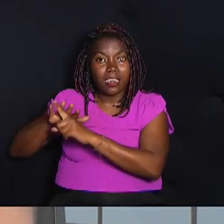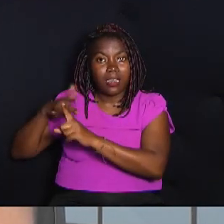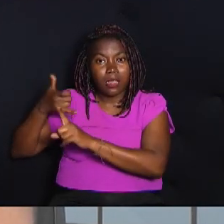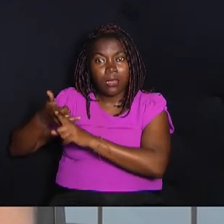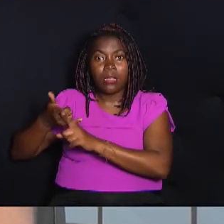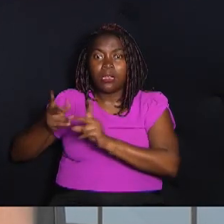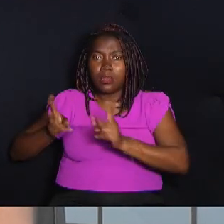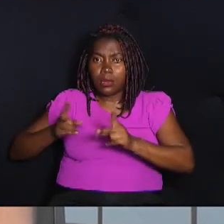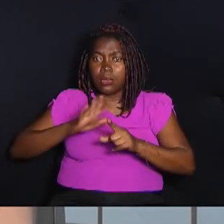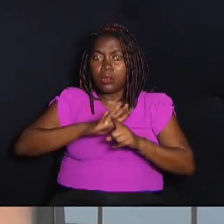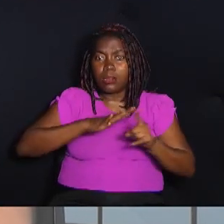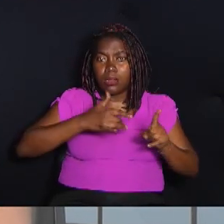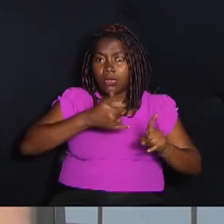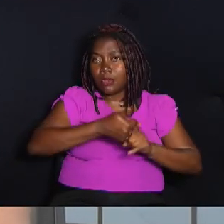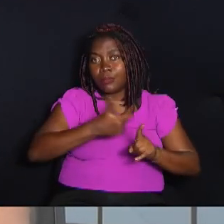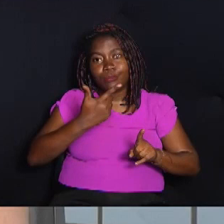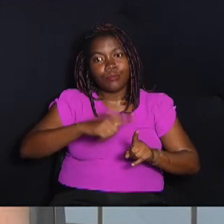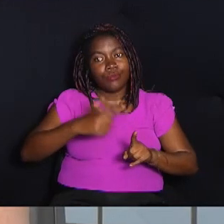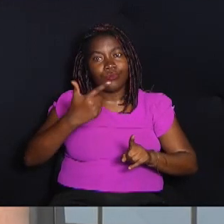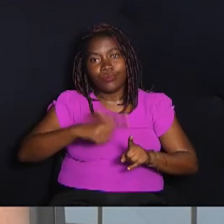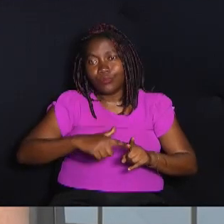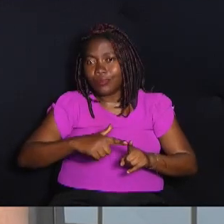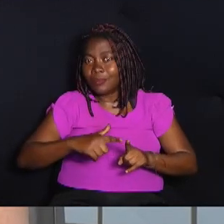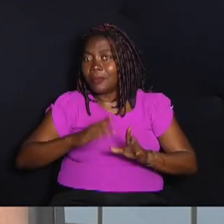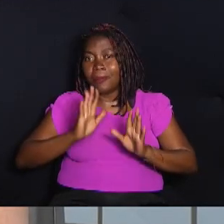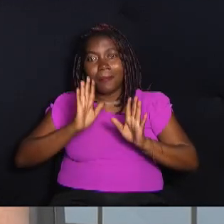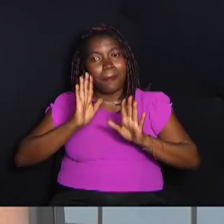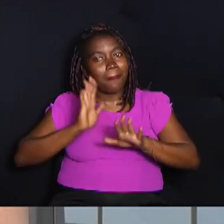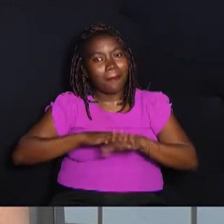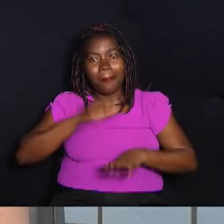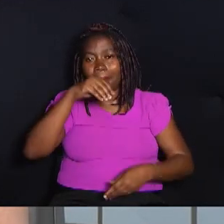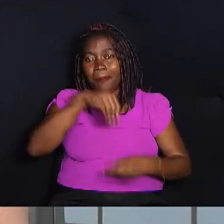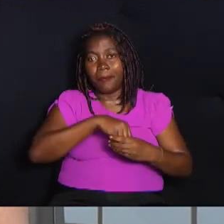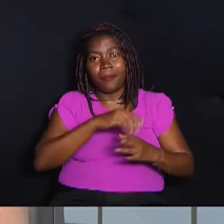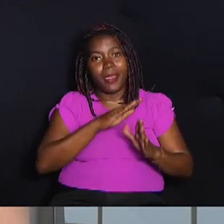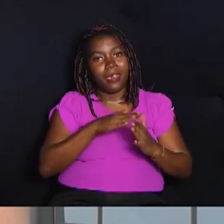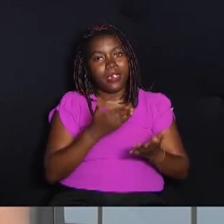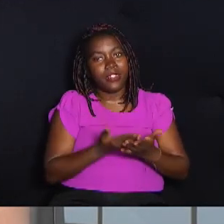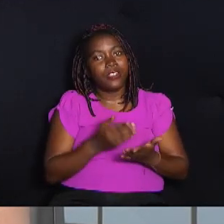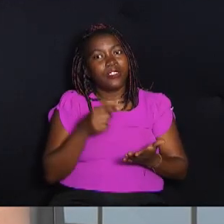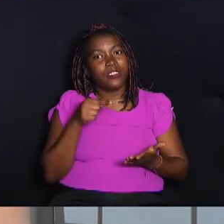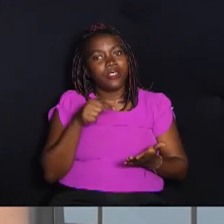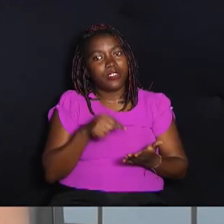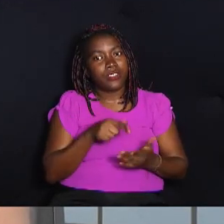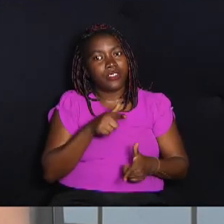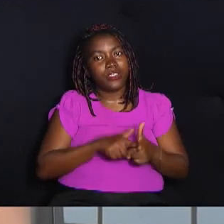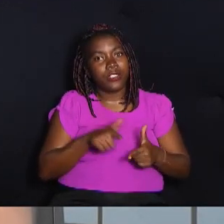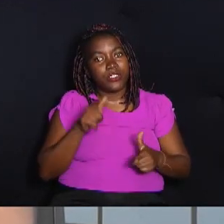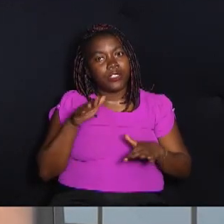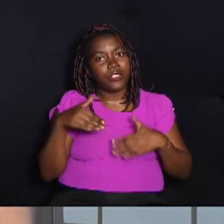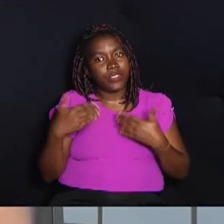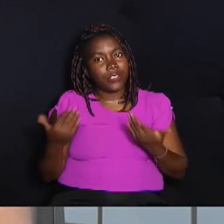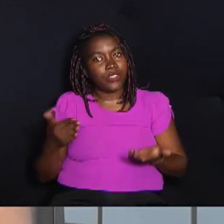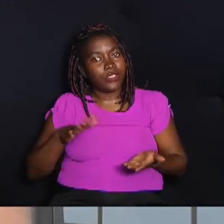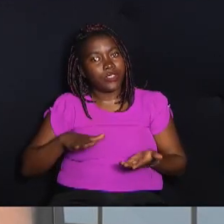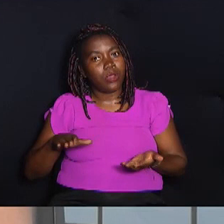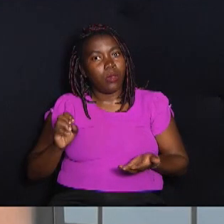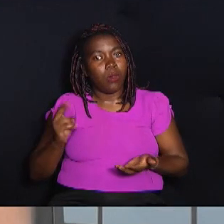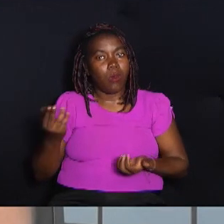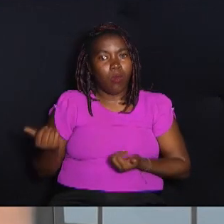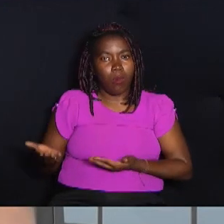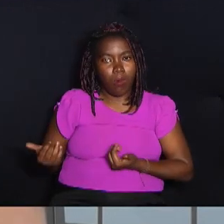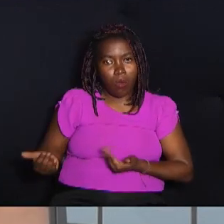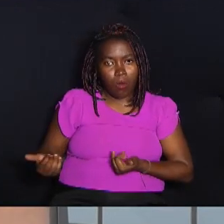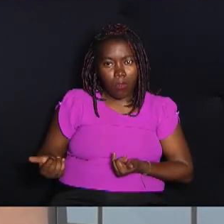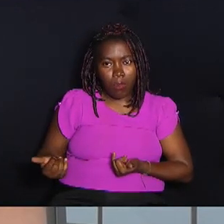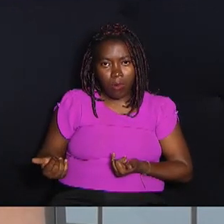bullying, não tem ficado mais nas escolas. Esse que é o problema. Então, a criança ou o adolescente, o jovem,